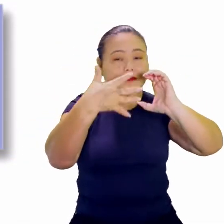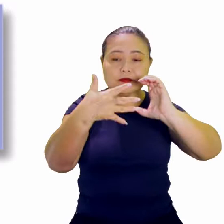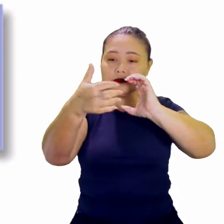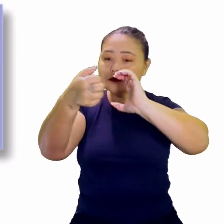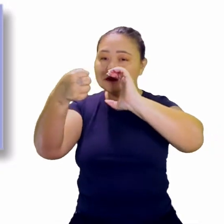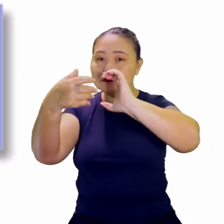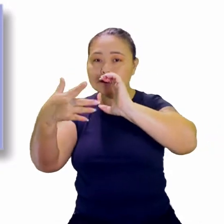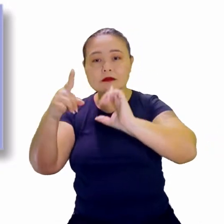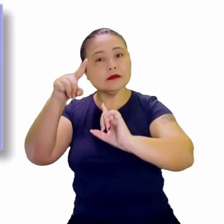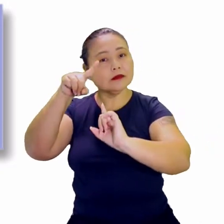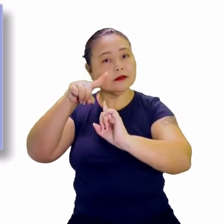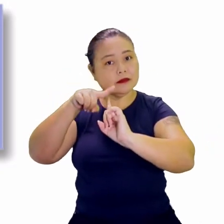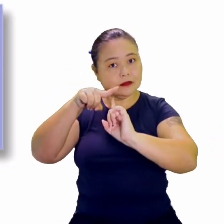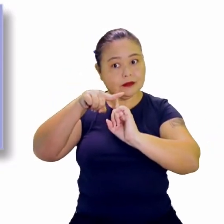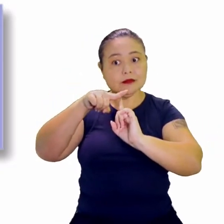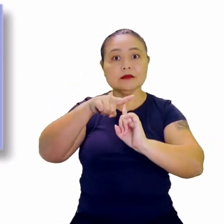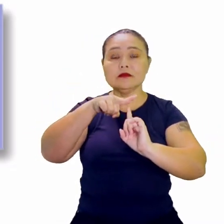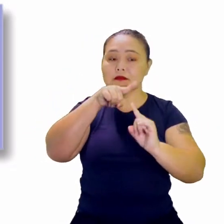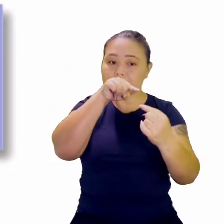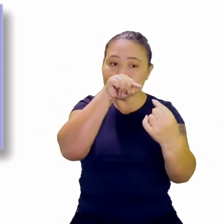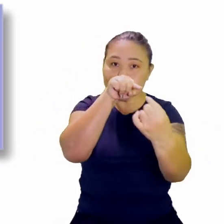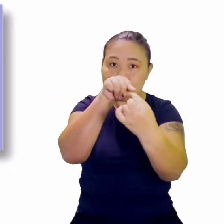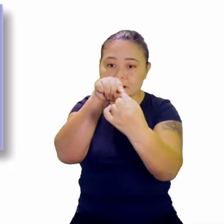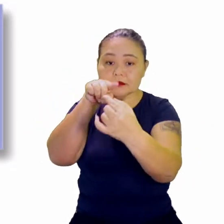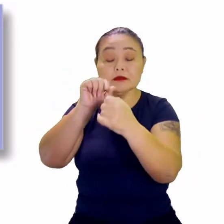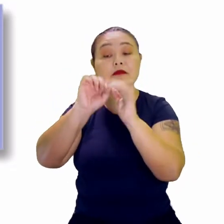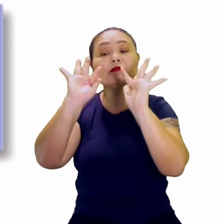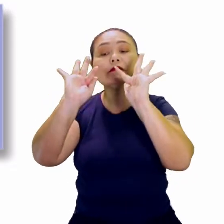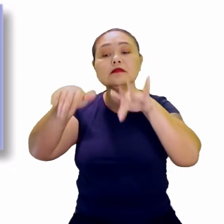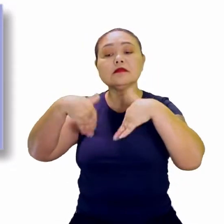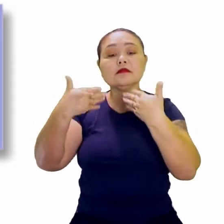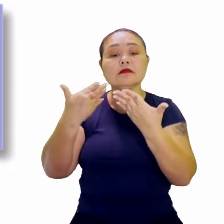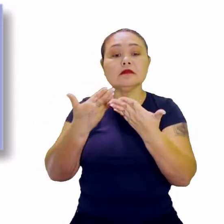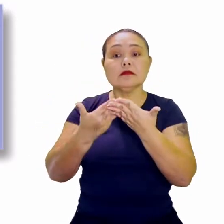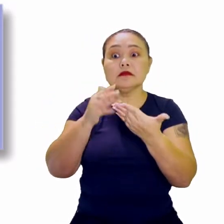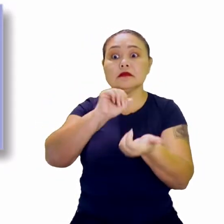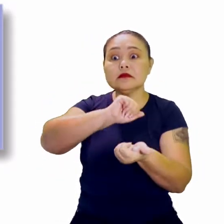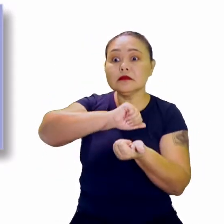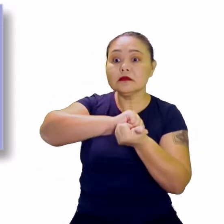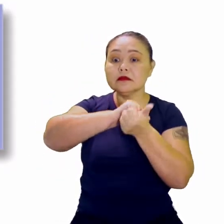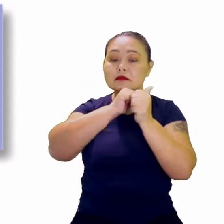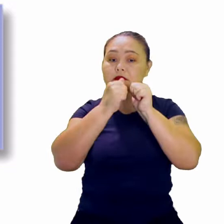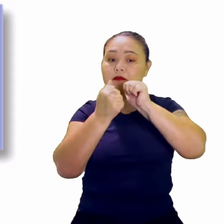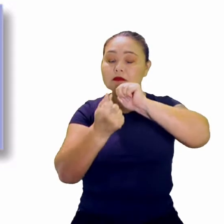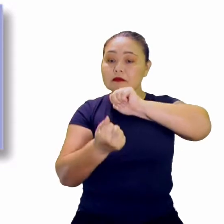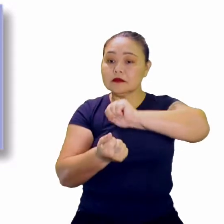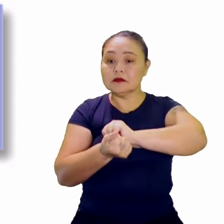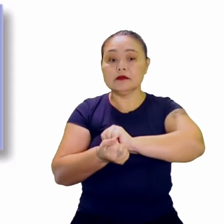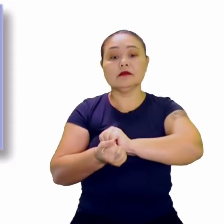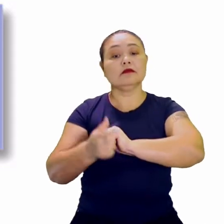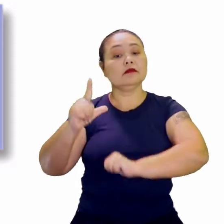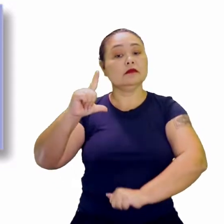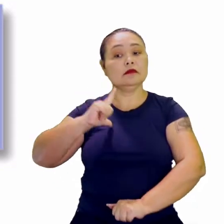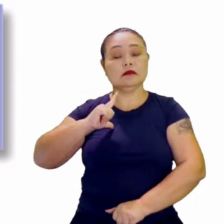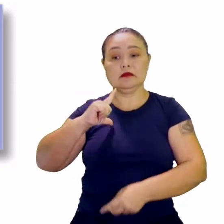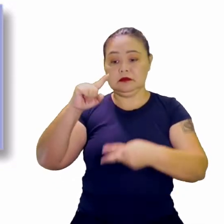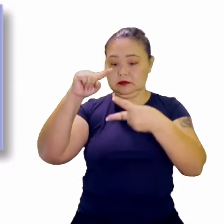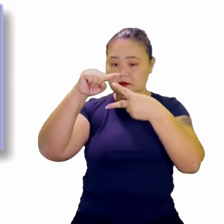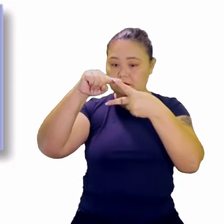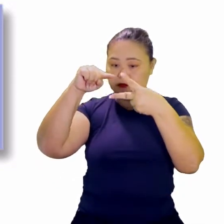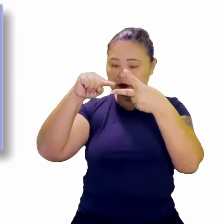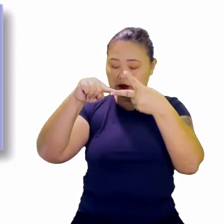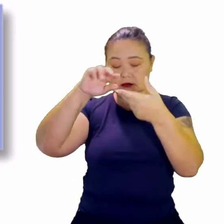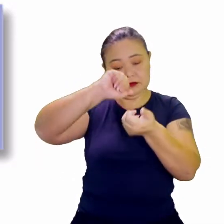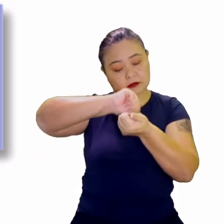ação. E fechando a nossa aula, nós vamos falar sobre as adaptações. Então nós vamos trazer 2